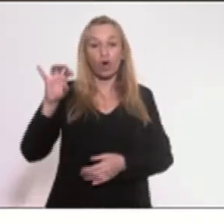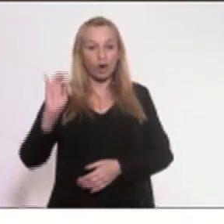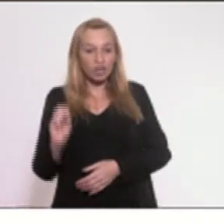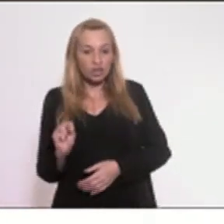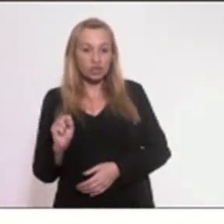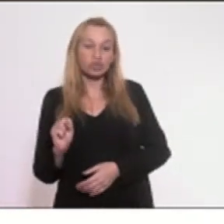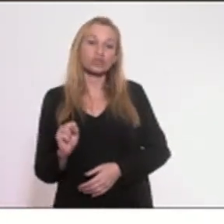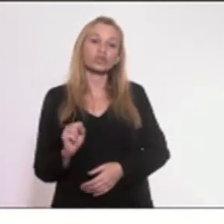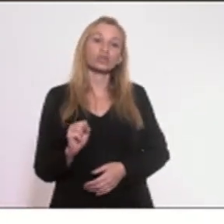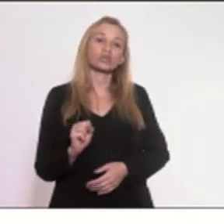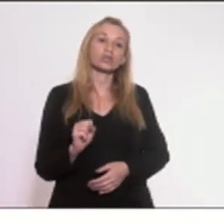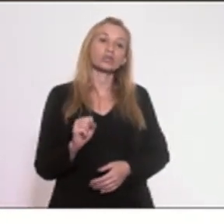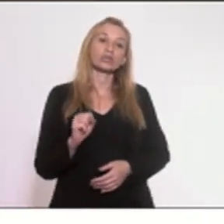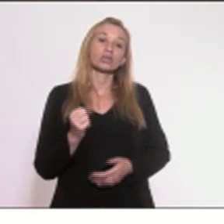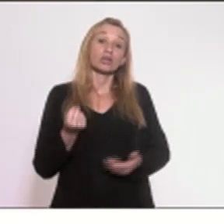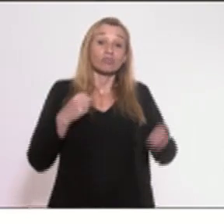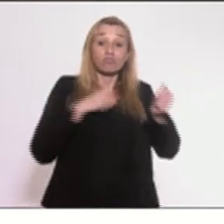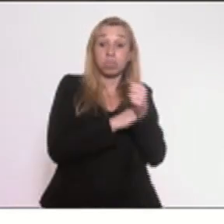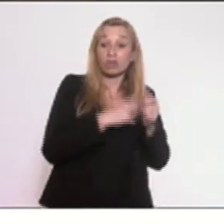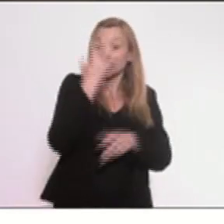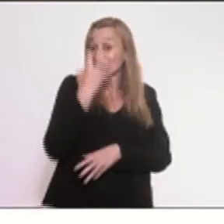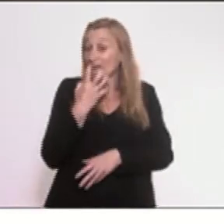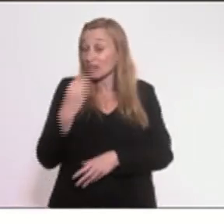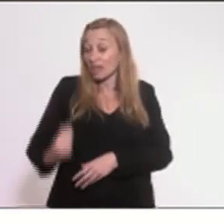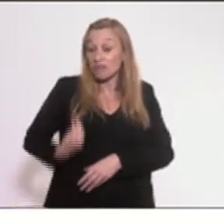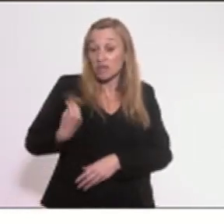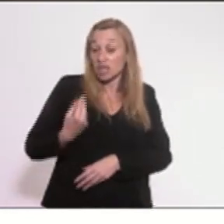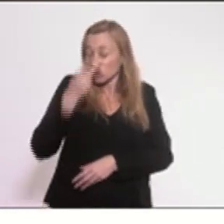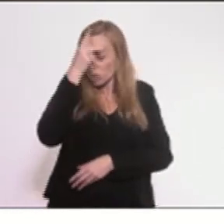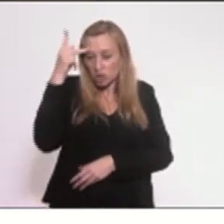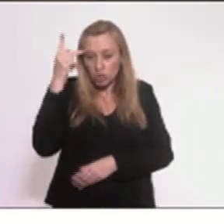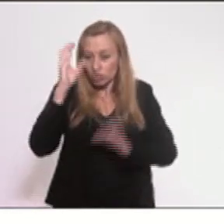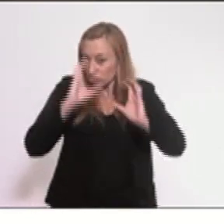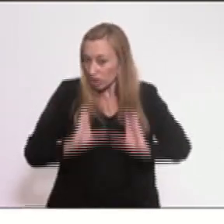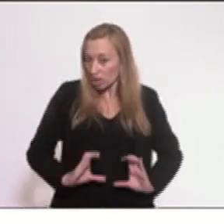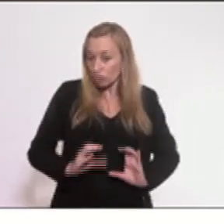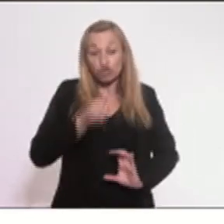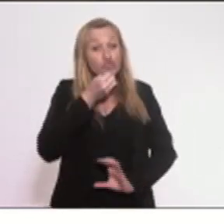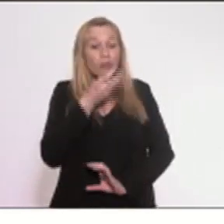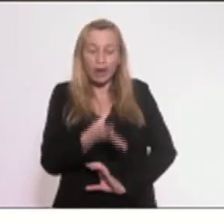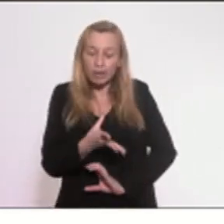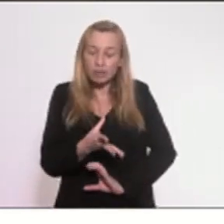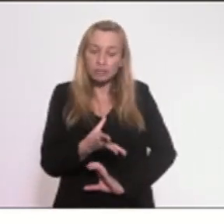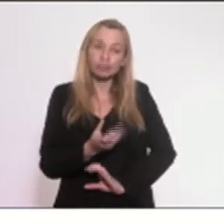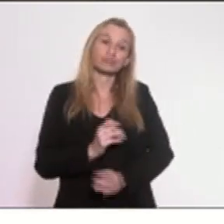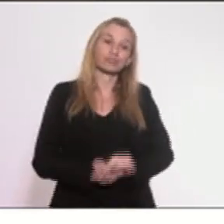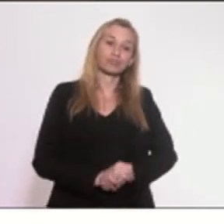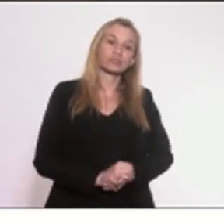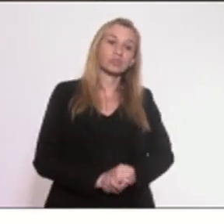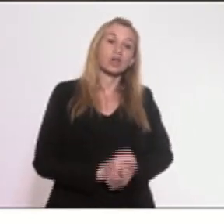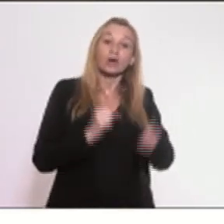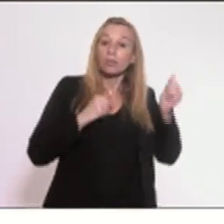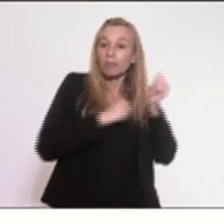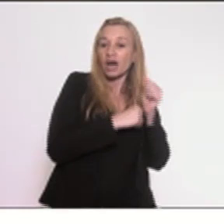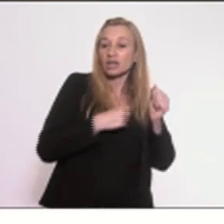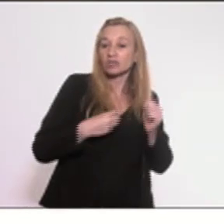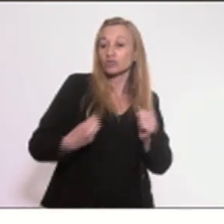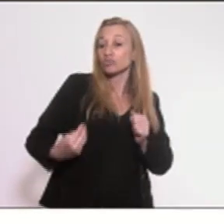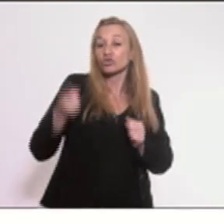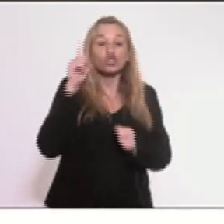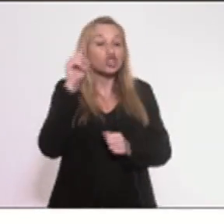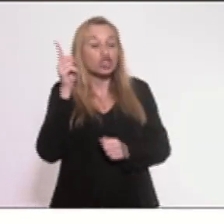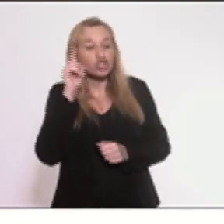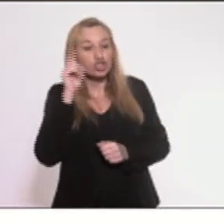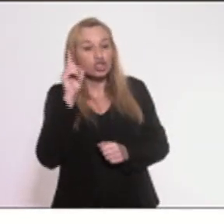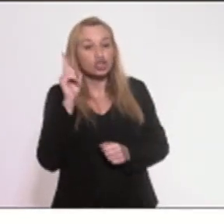traz impactos sérios na vida do cidadão de bem, traz impactos sérios no seu dia a dia, e